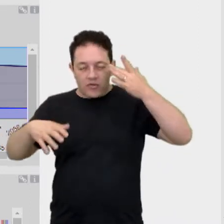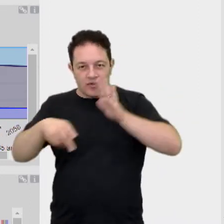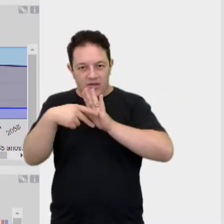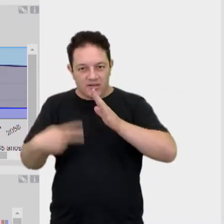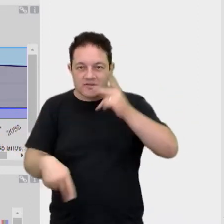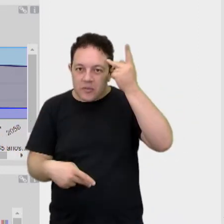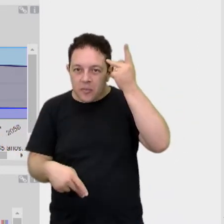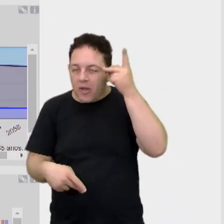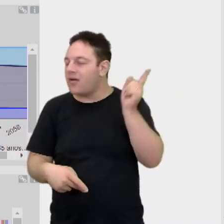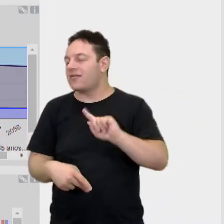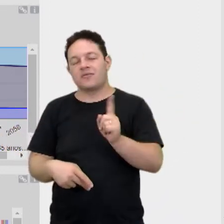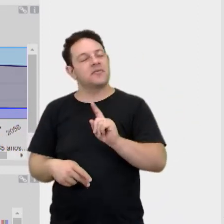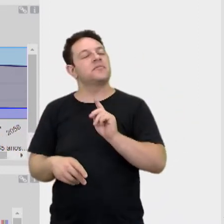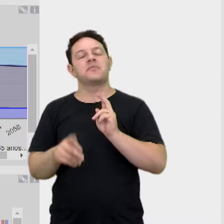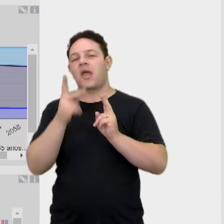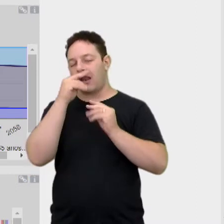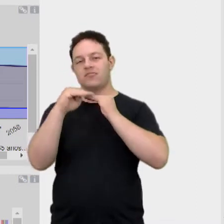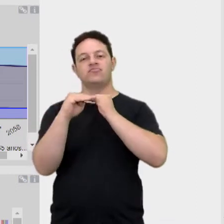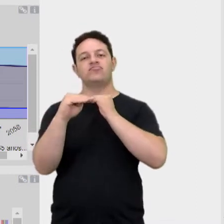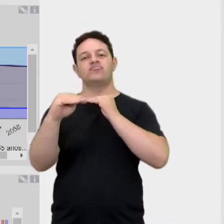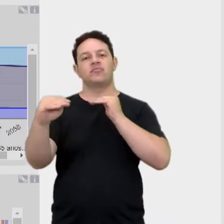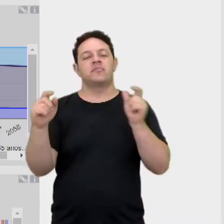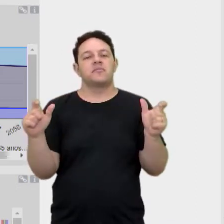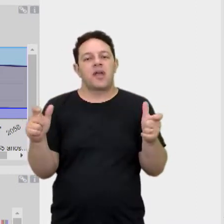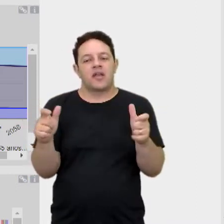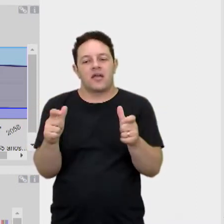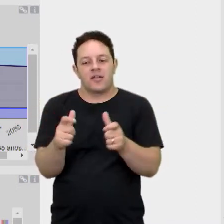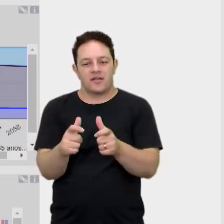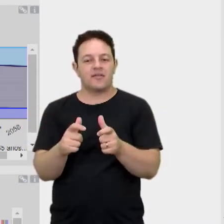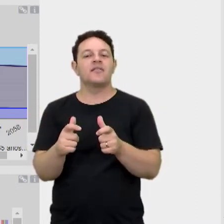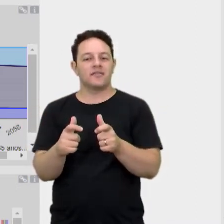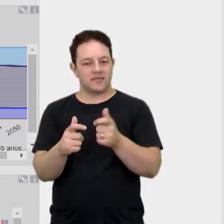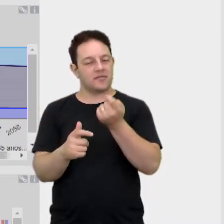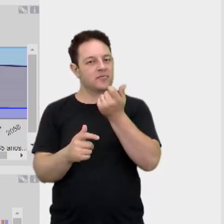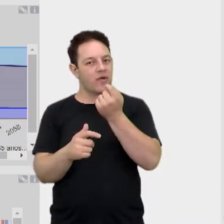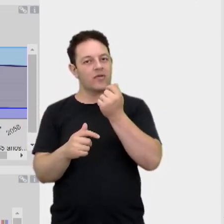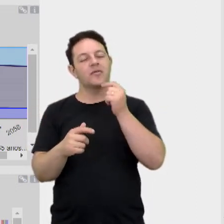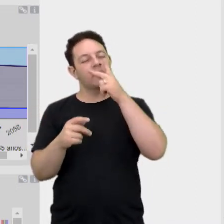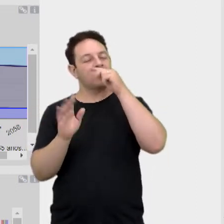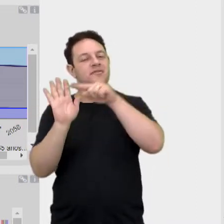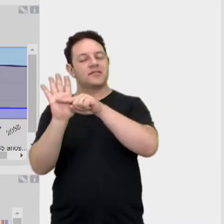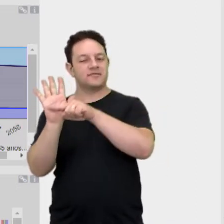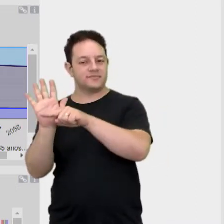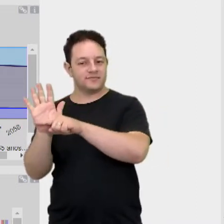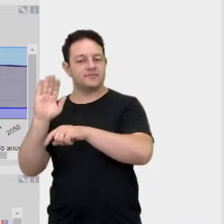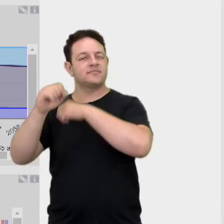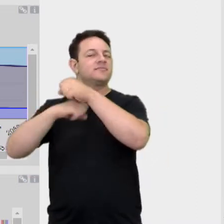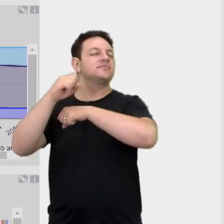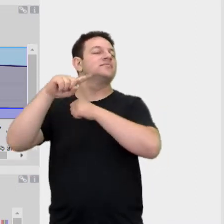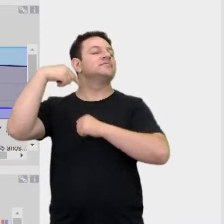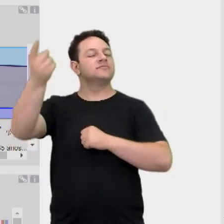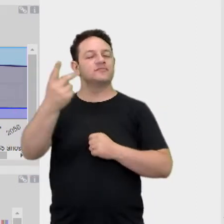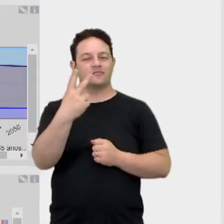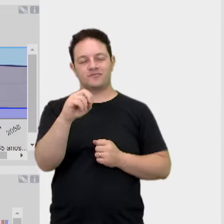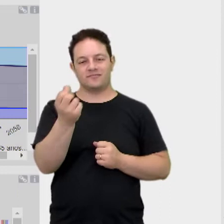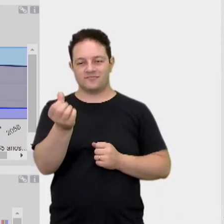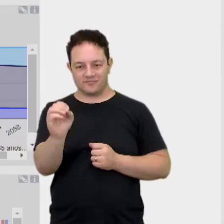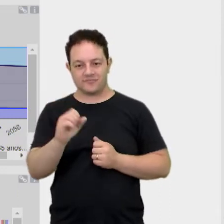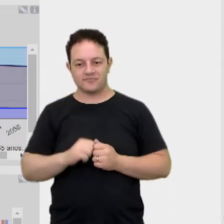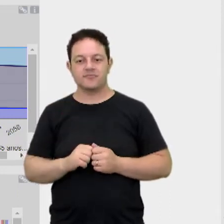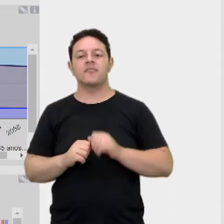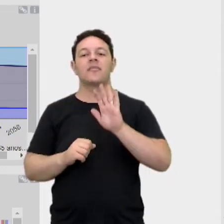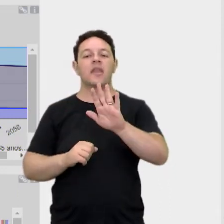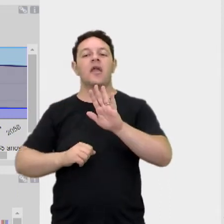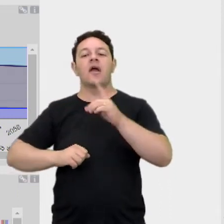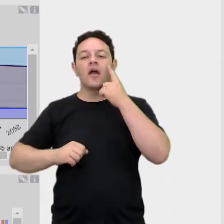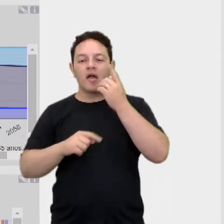crescimento tanto de São Paulo e do Brasil, eles começam a ter a parte negativa. E eles são próximos aí, a partir de que ano que